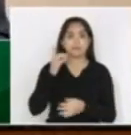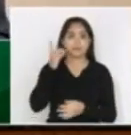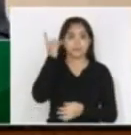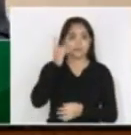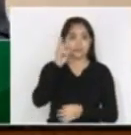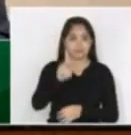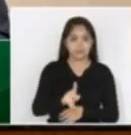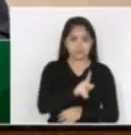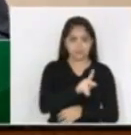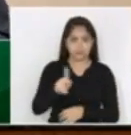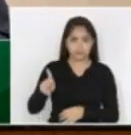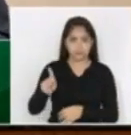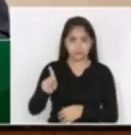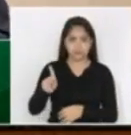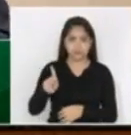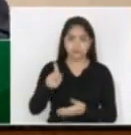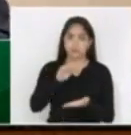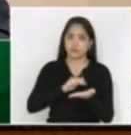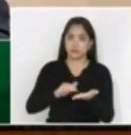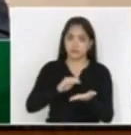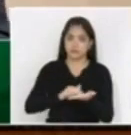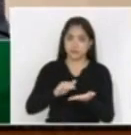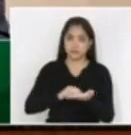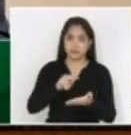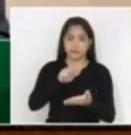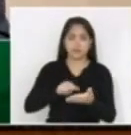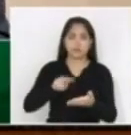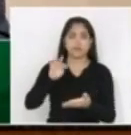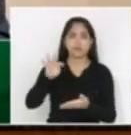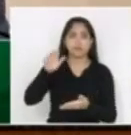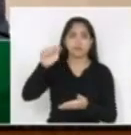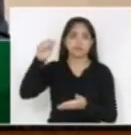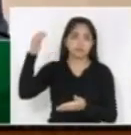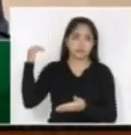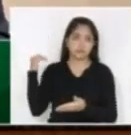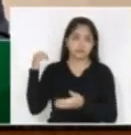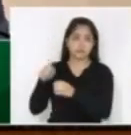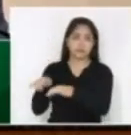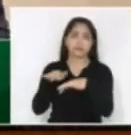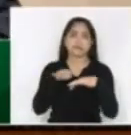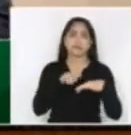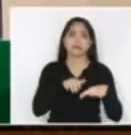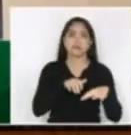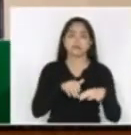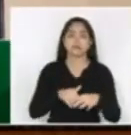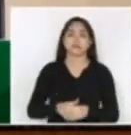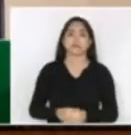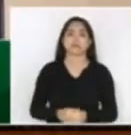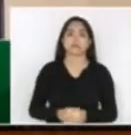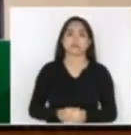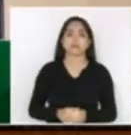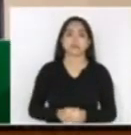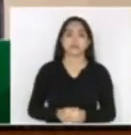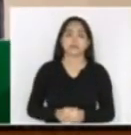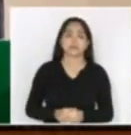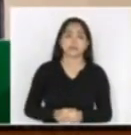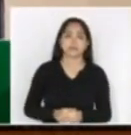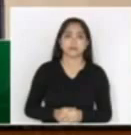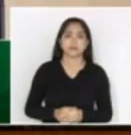Pedro Baldeceira, sempre secretário, para proceder à leitura das atas das sessões